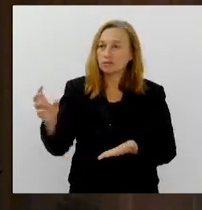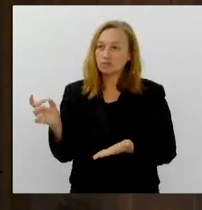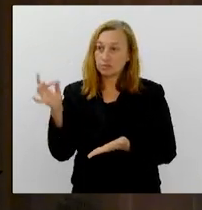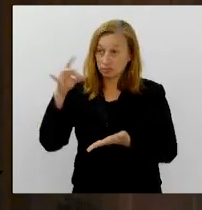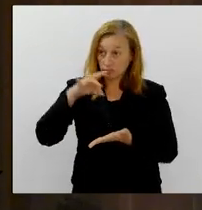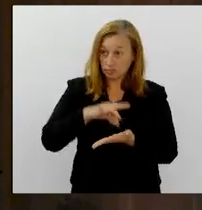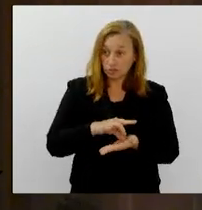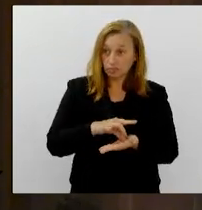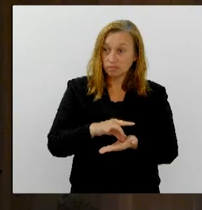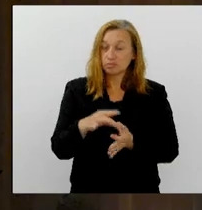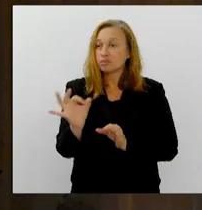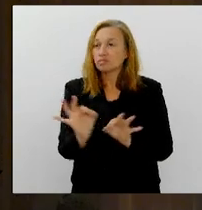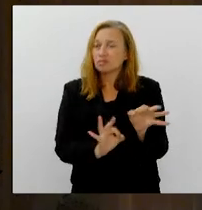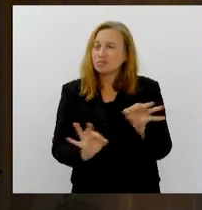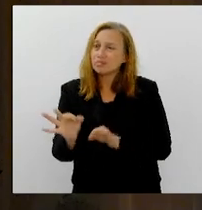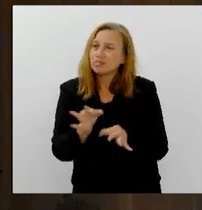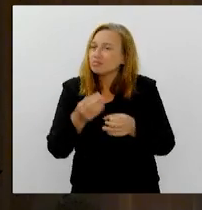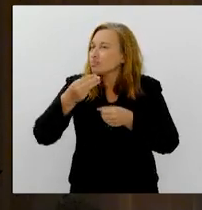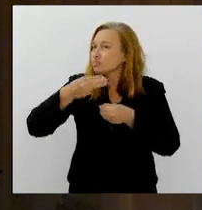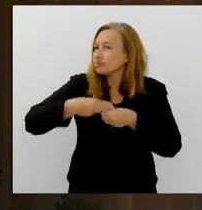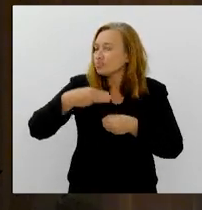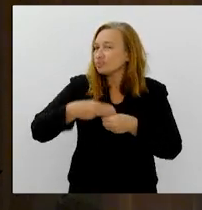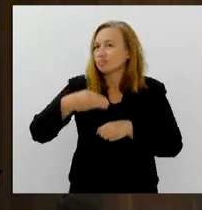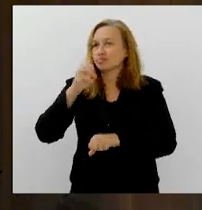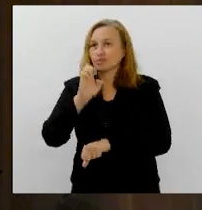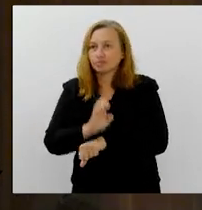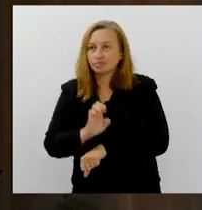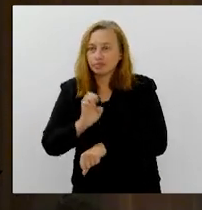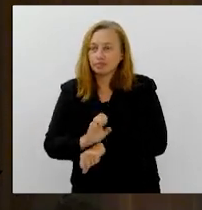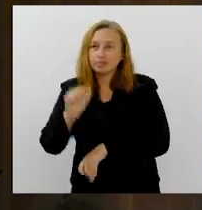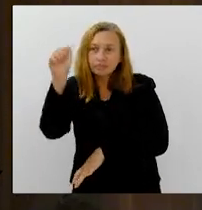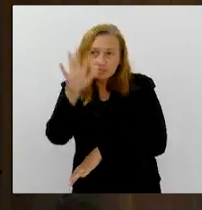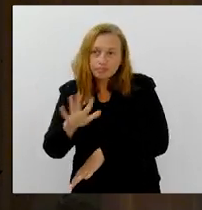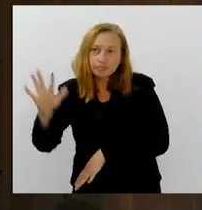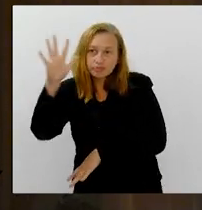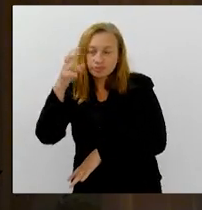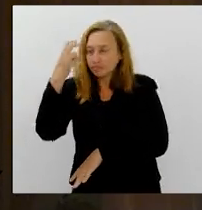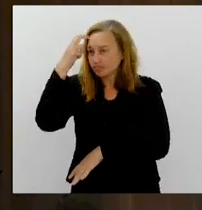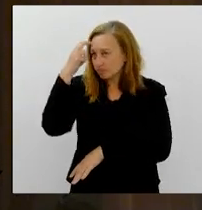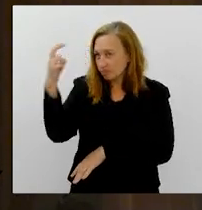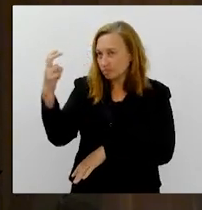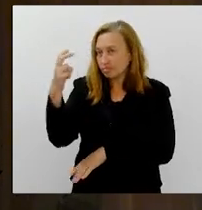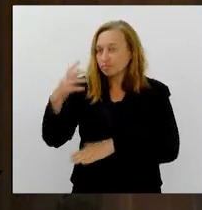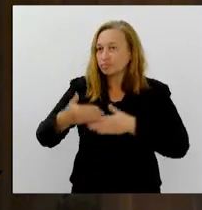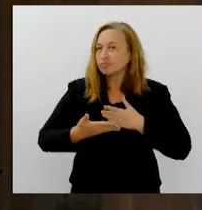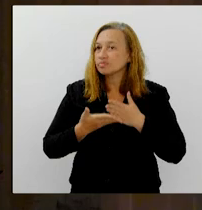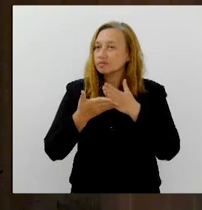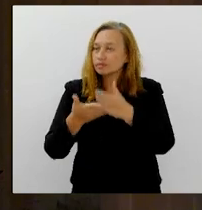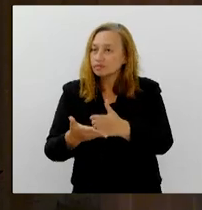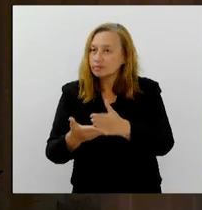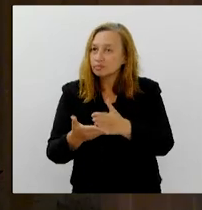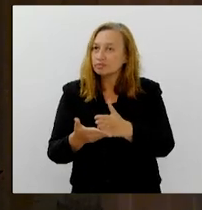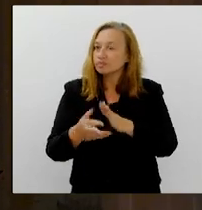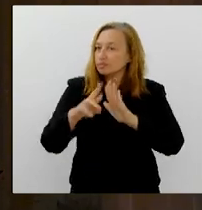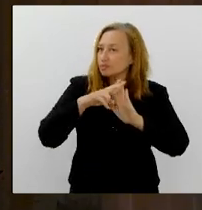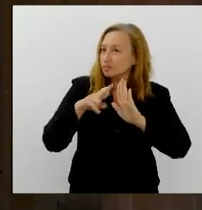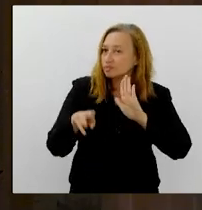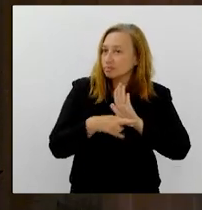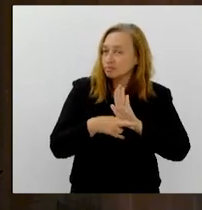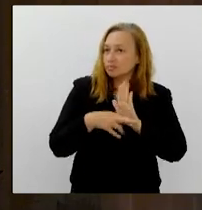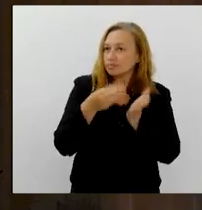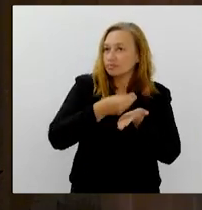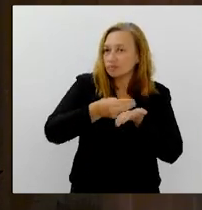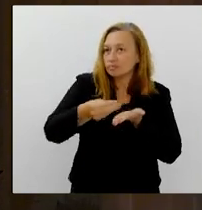o plano municipal, estadual e nacional de cultura que encaminha as diretrizes para a distribuição